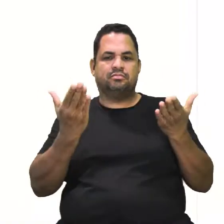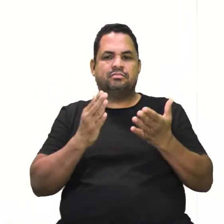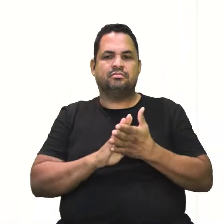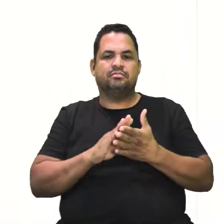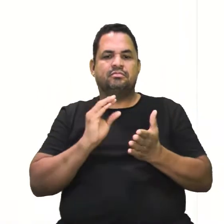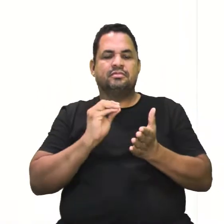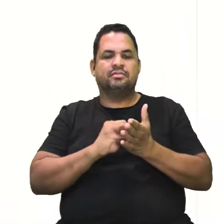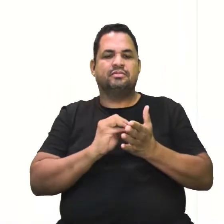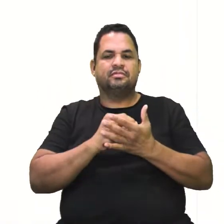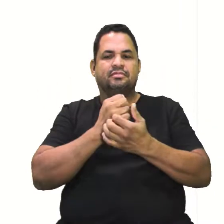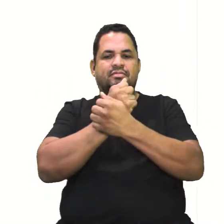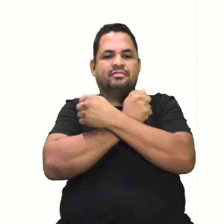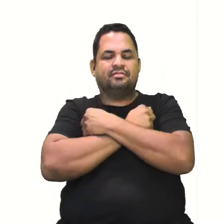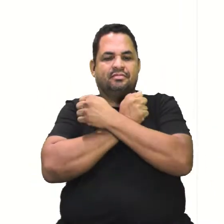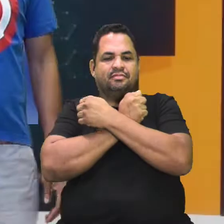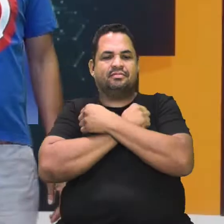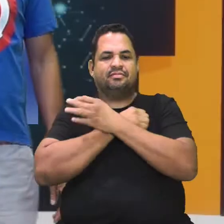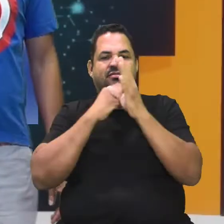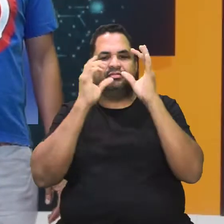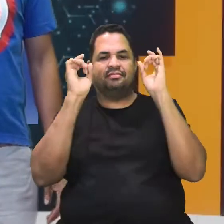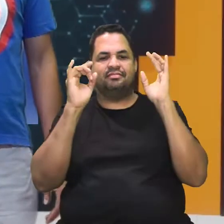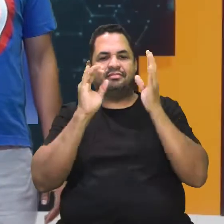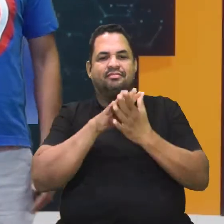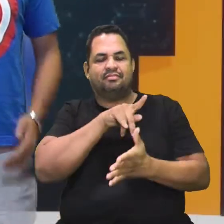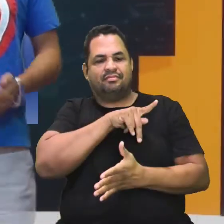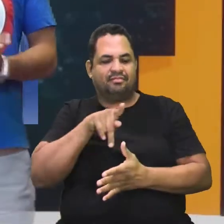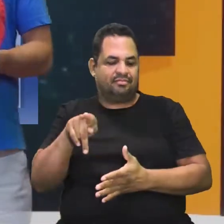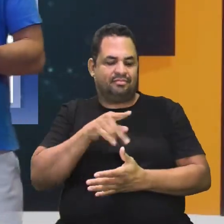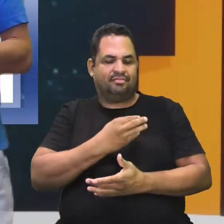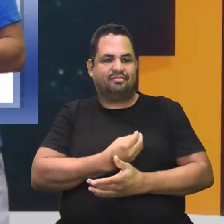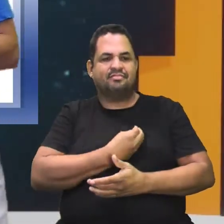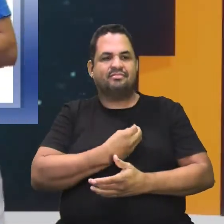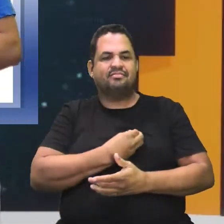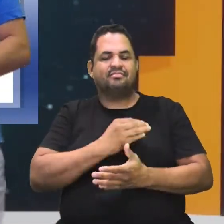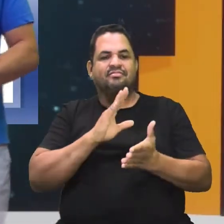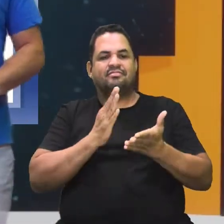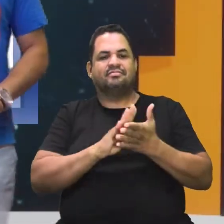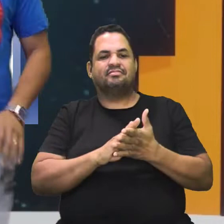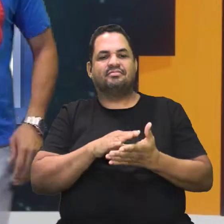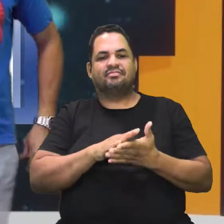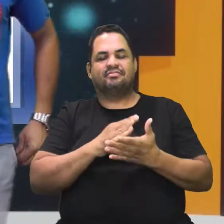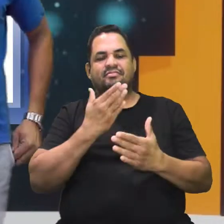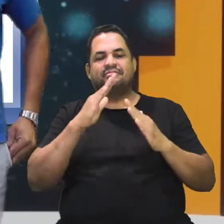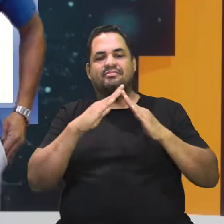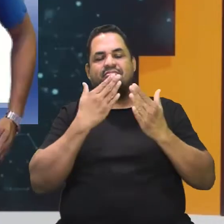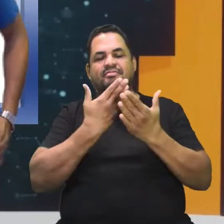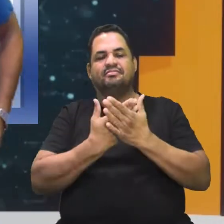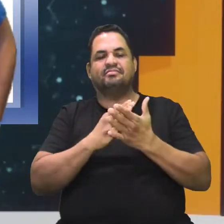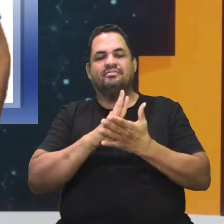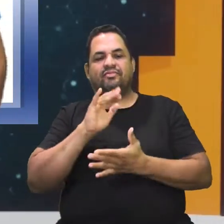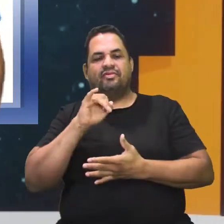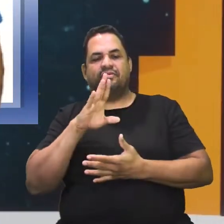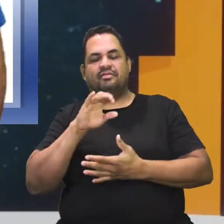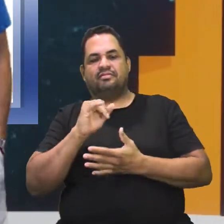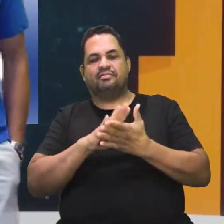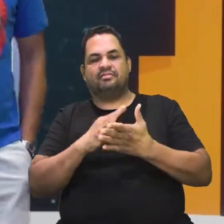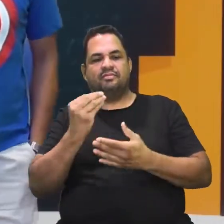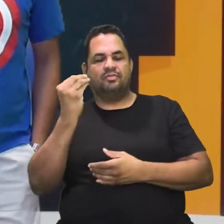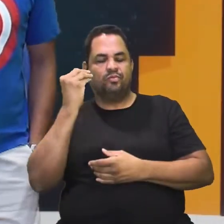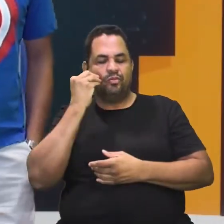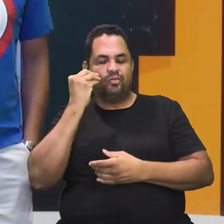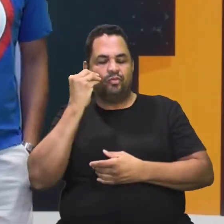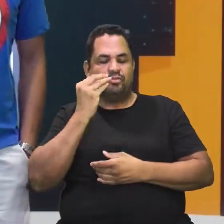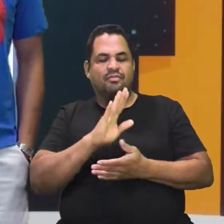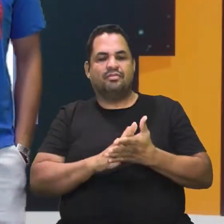não, mas faltou um abraço, né? Um abraço especial aos professores presenciais da Escola Walter José Zanella, assim como o beijo